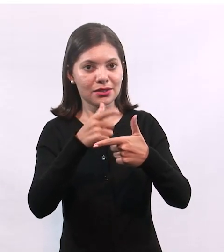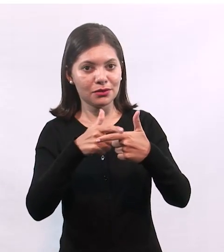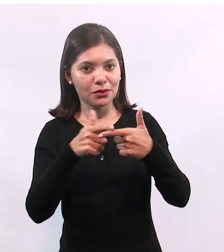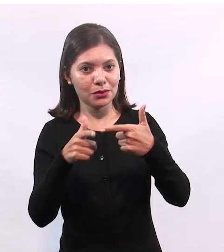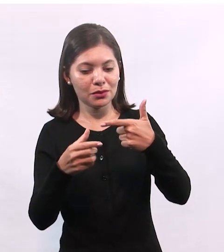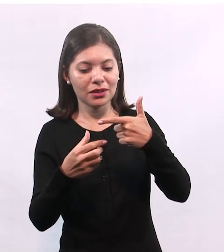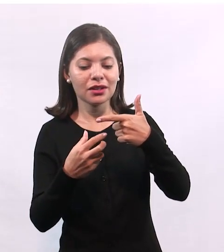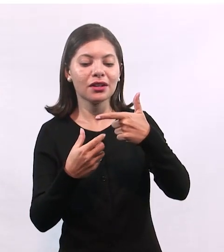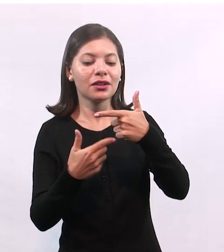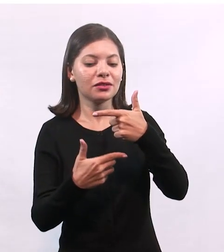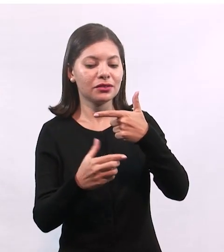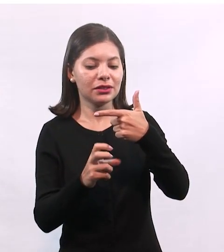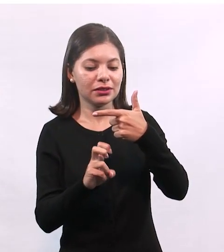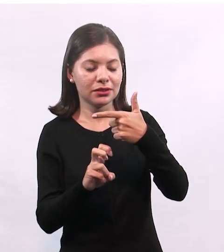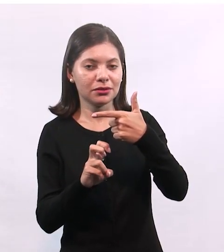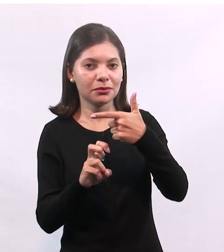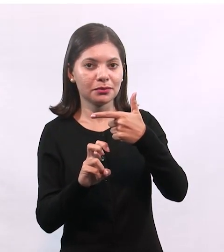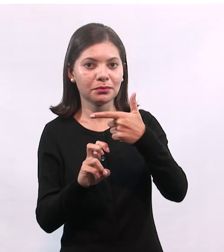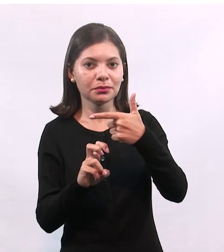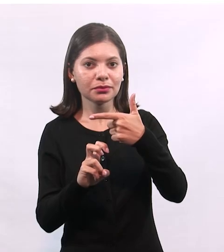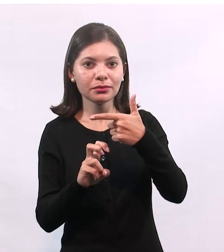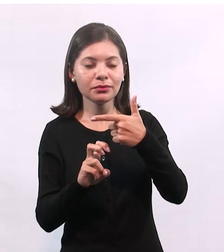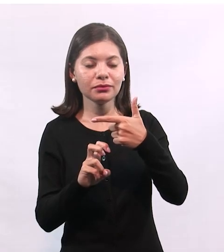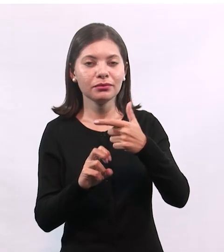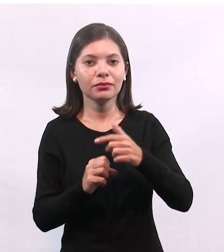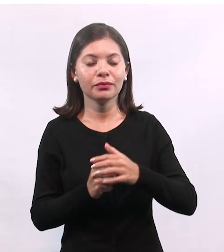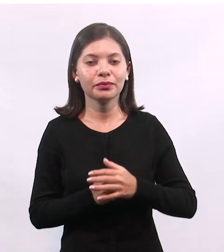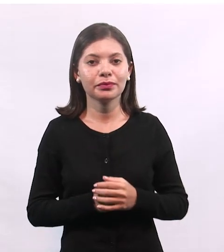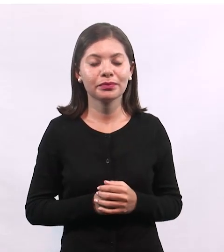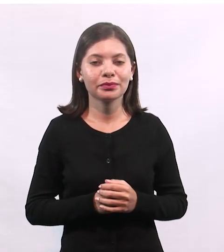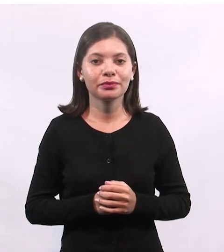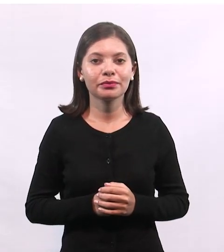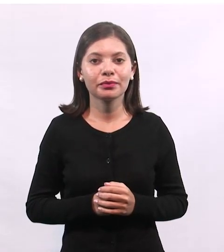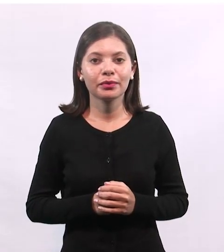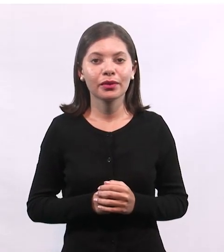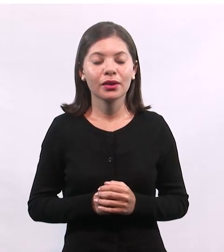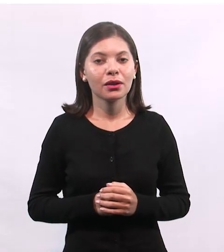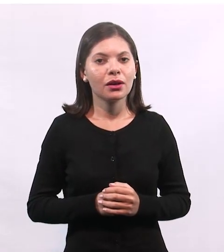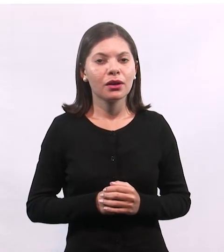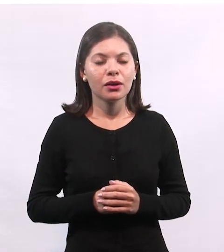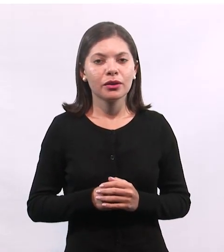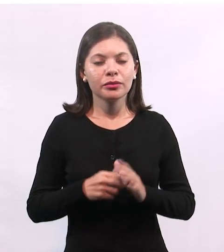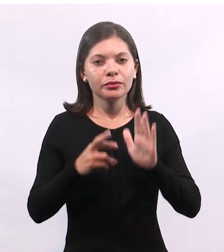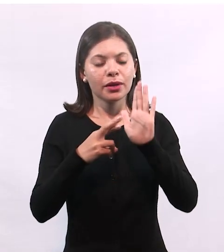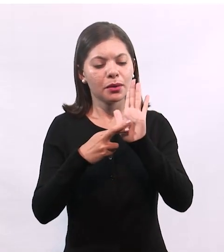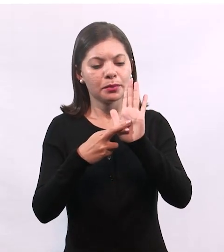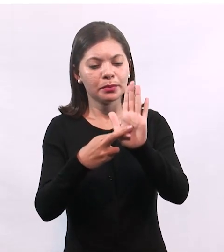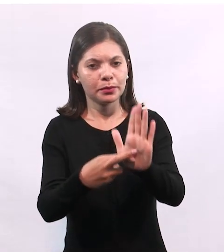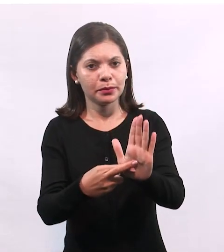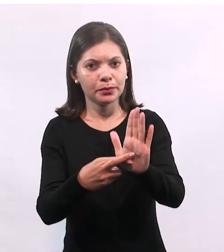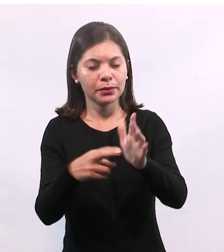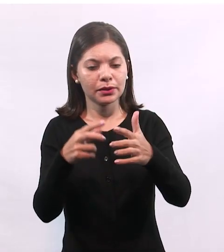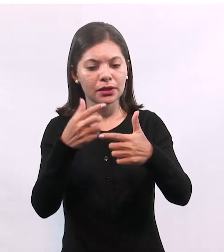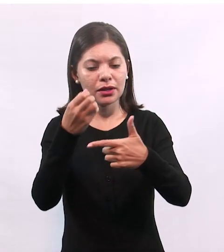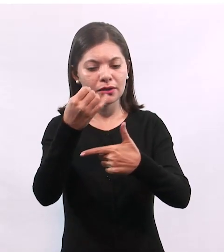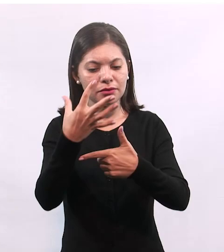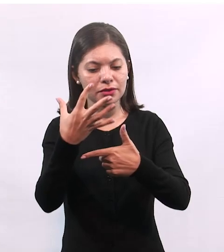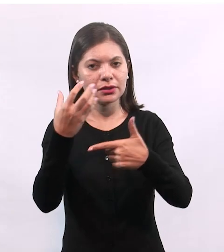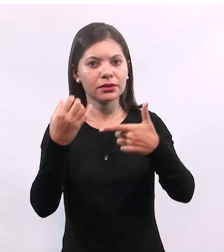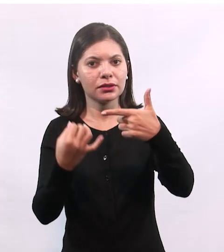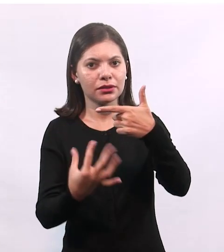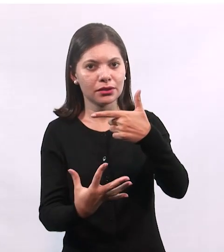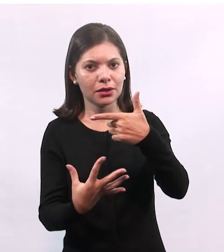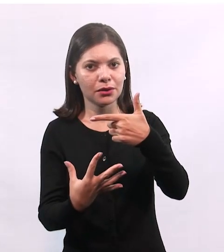então é a probabilidade da 25 obviamente que quando a gente representa no formato